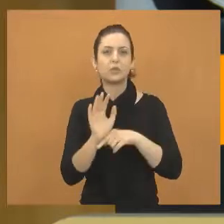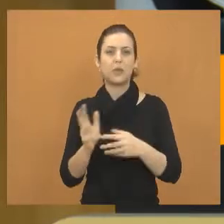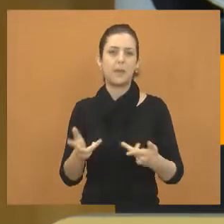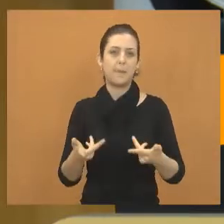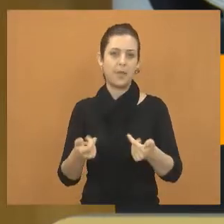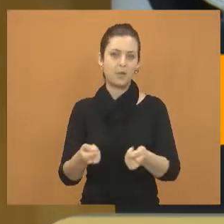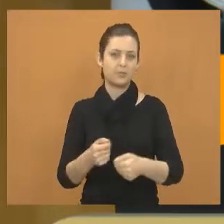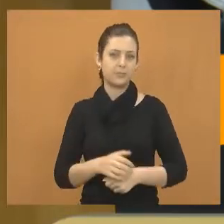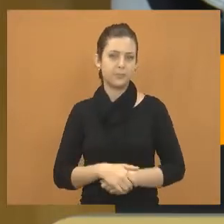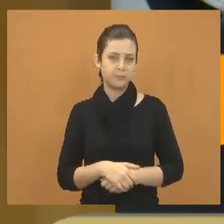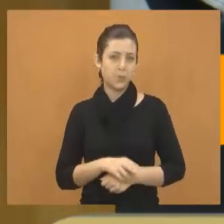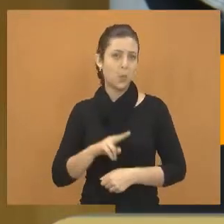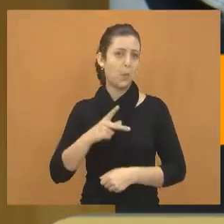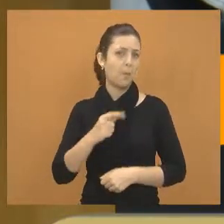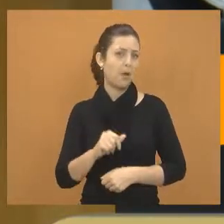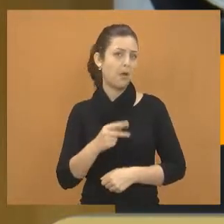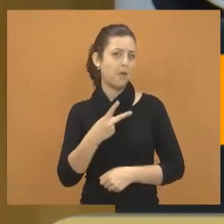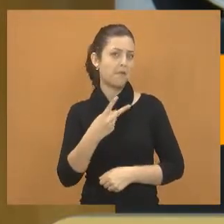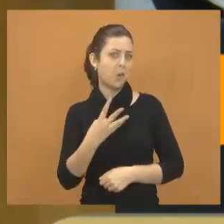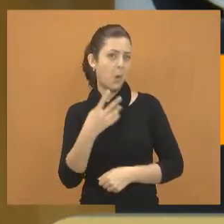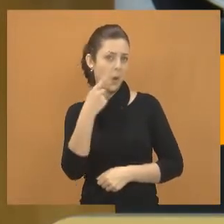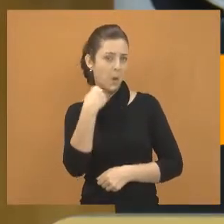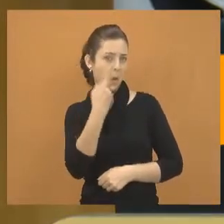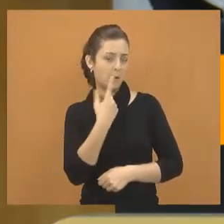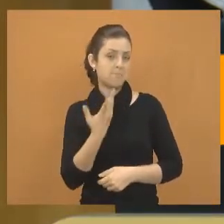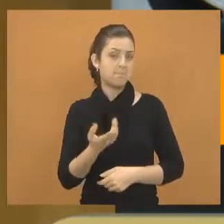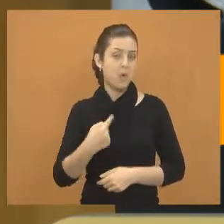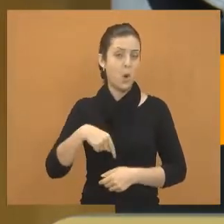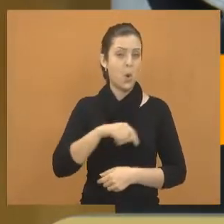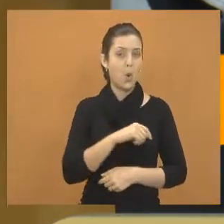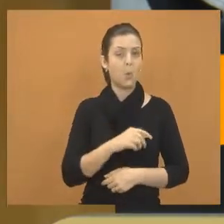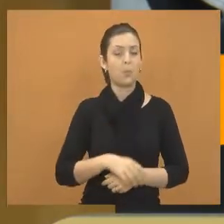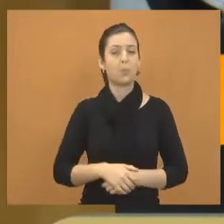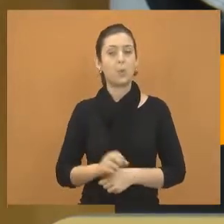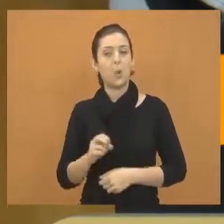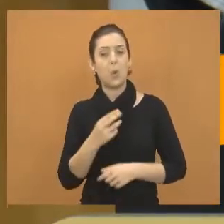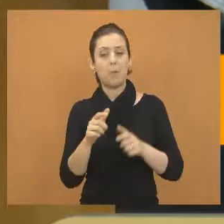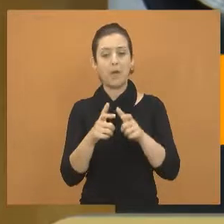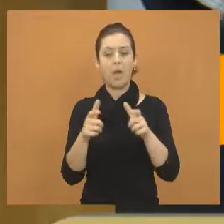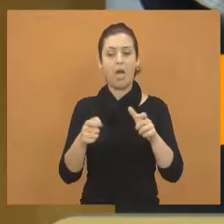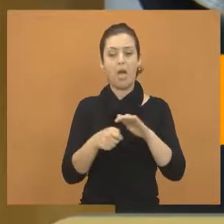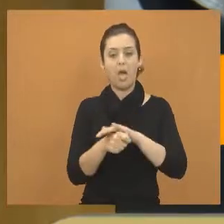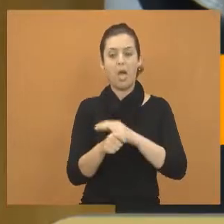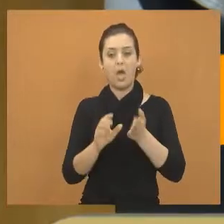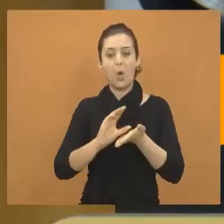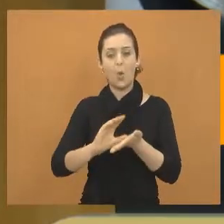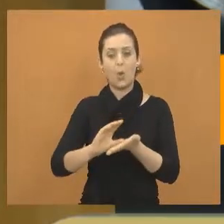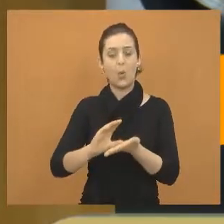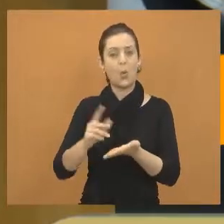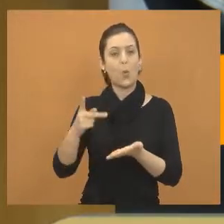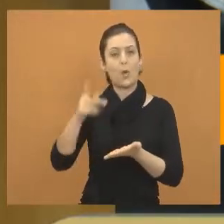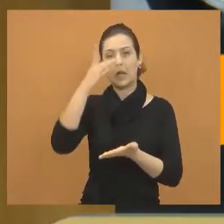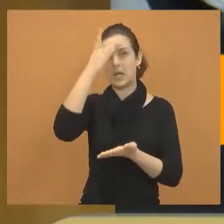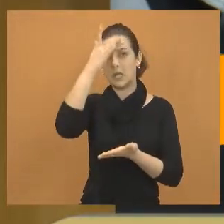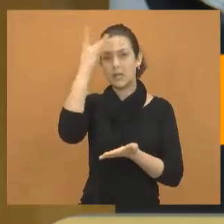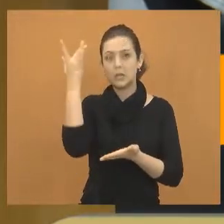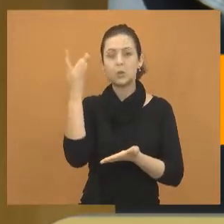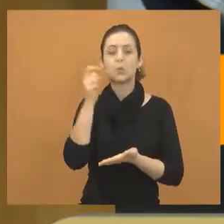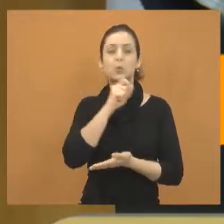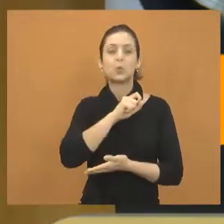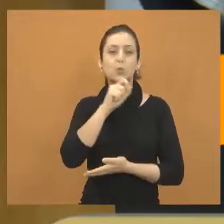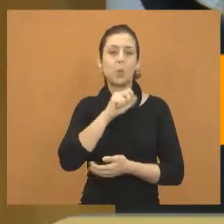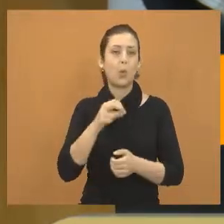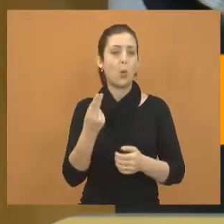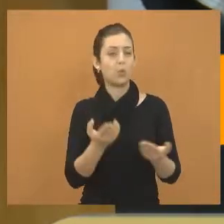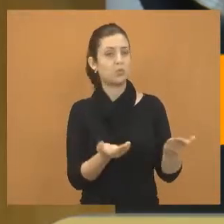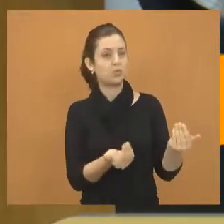melhorar. Será uma UPA 24 horas? Será a gente aumentar os recursos com relação à pessoa idosa? A juventude,